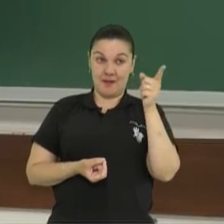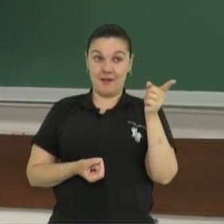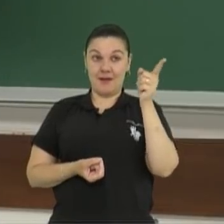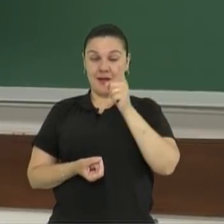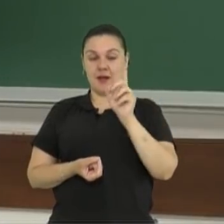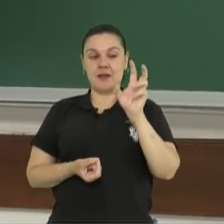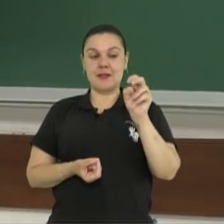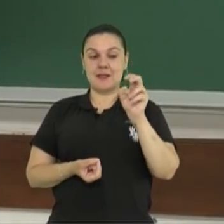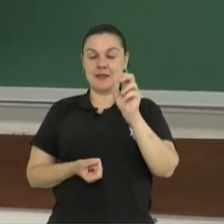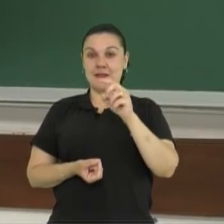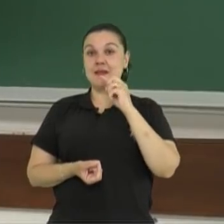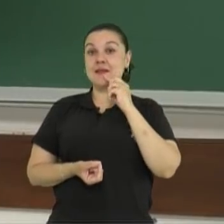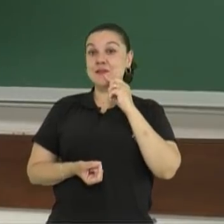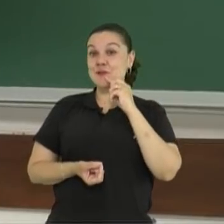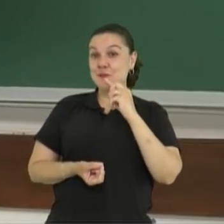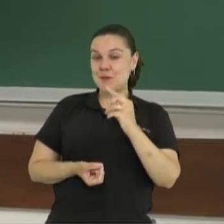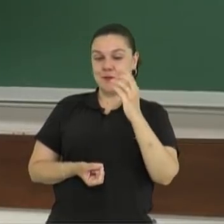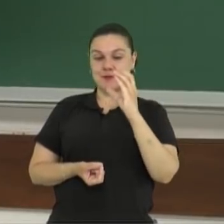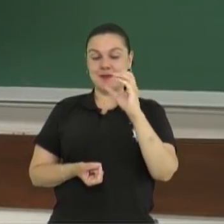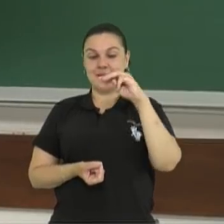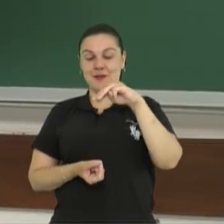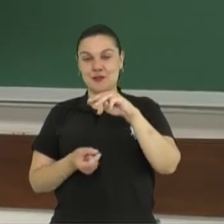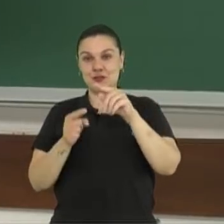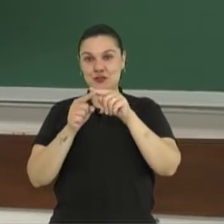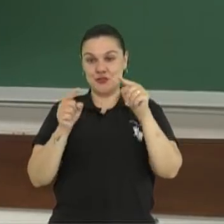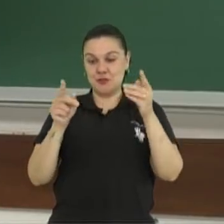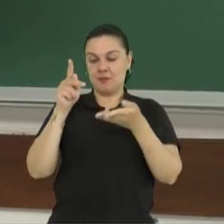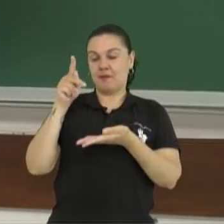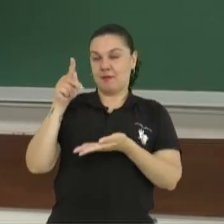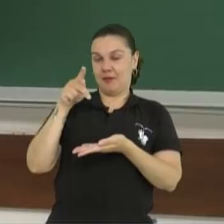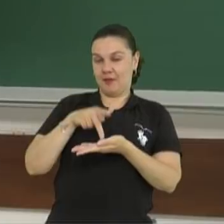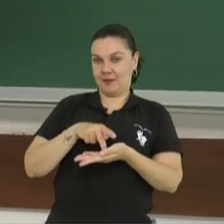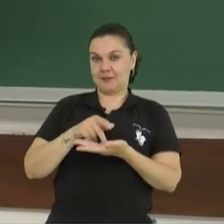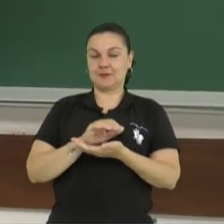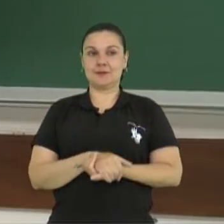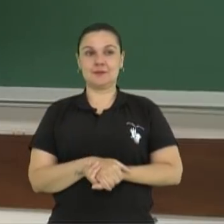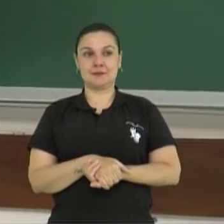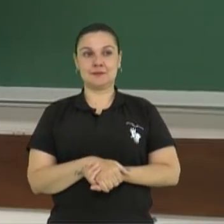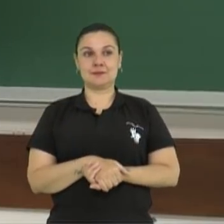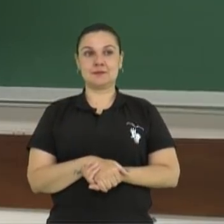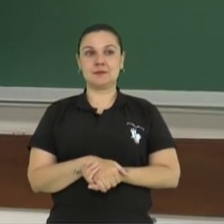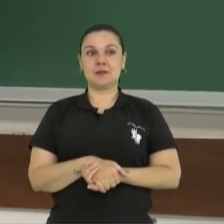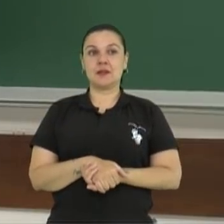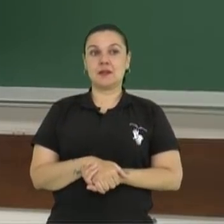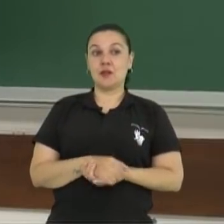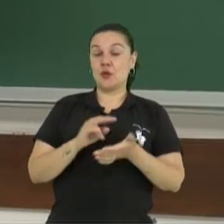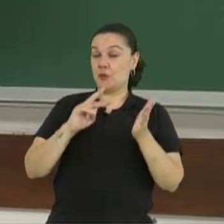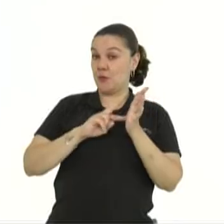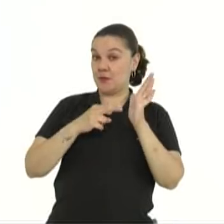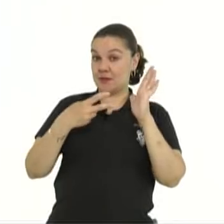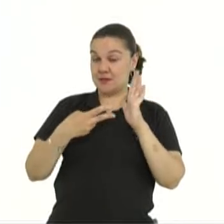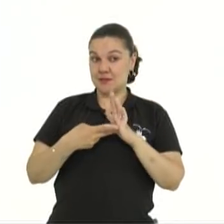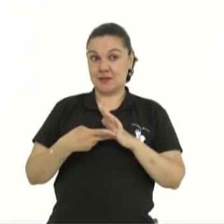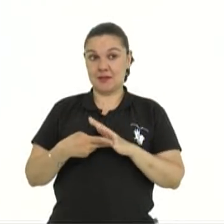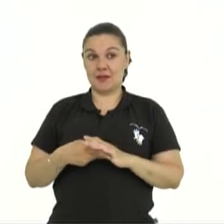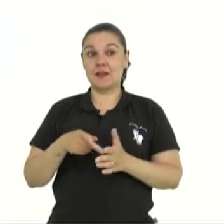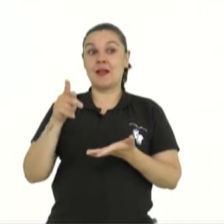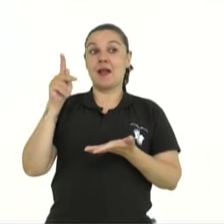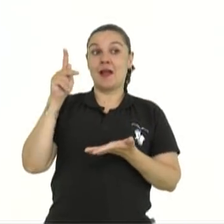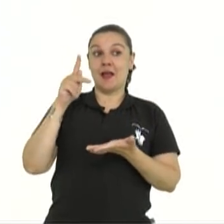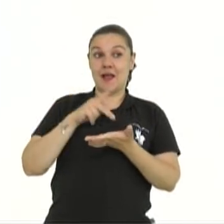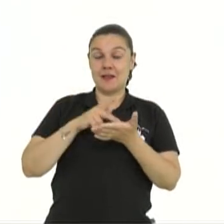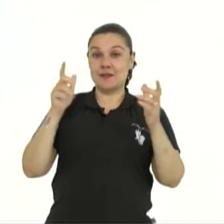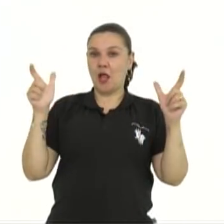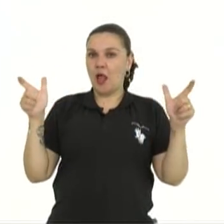a 500 mil centímetros na realidade, na paisagem real. Ou seja, a realidade